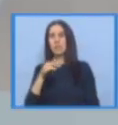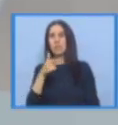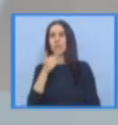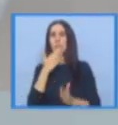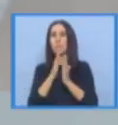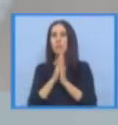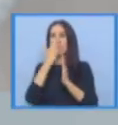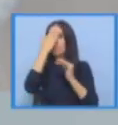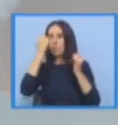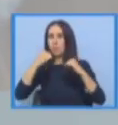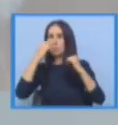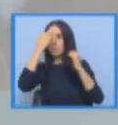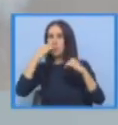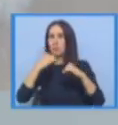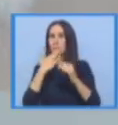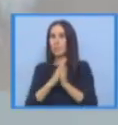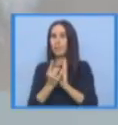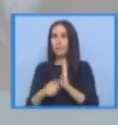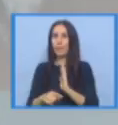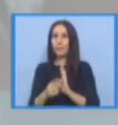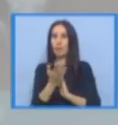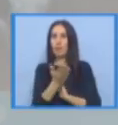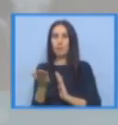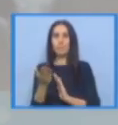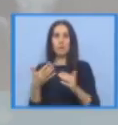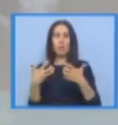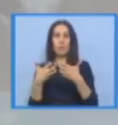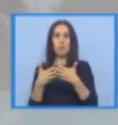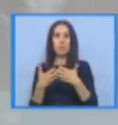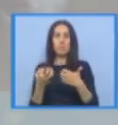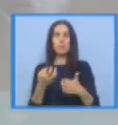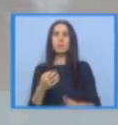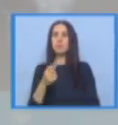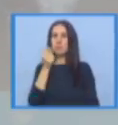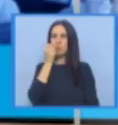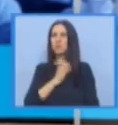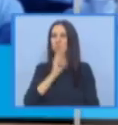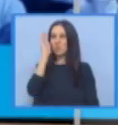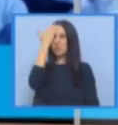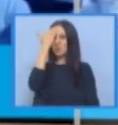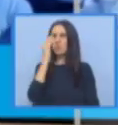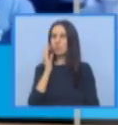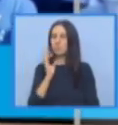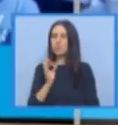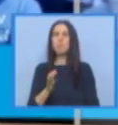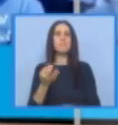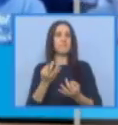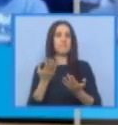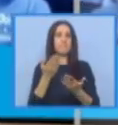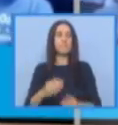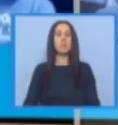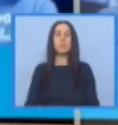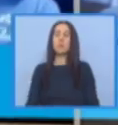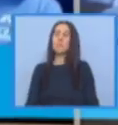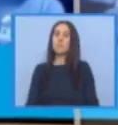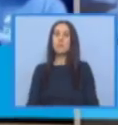senso, enfim, é o que se pode pedir, não é às partes em conflito, mas realmente... E ao Sr. Trump também, não é? Também, particularmente. Também, porque o facto